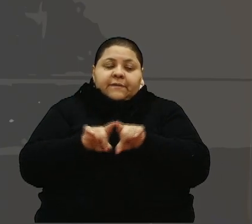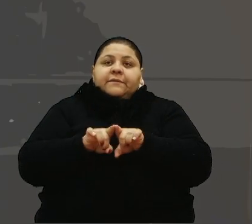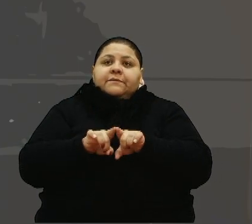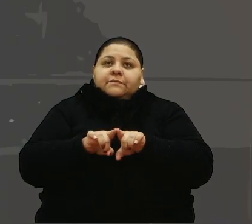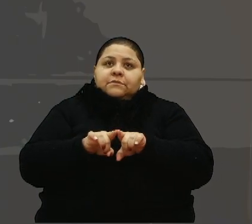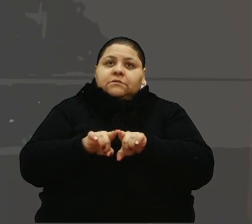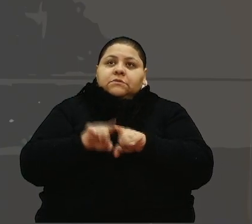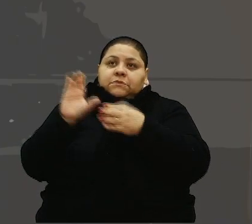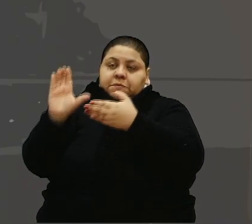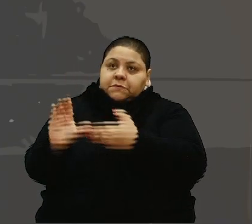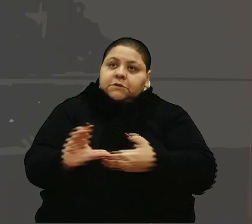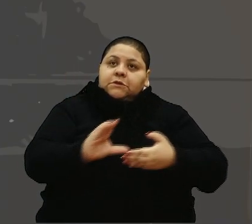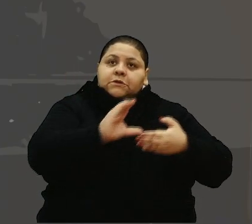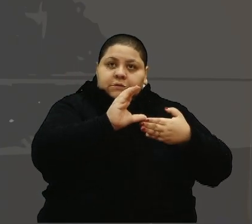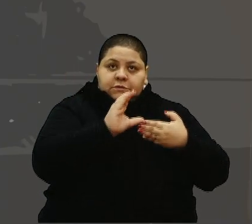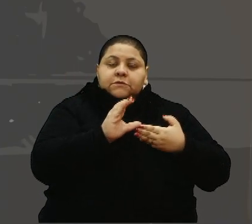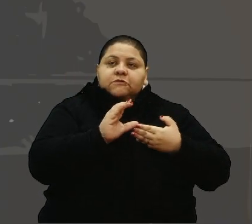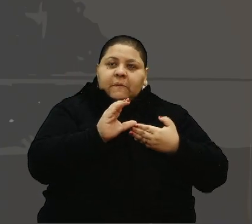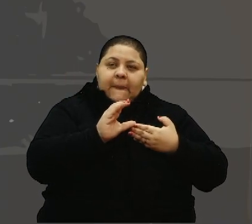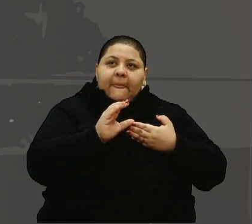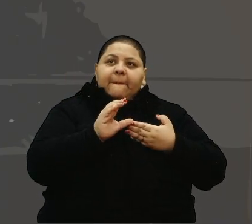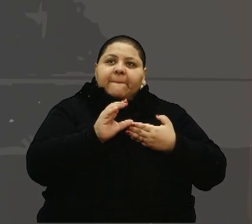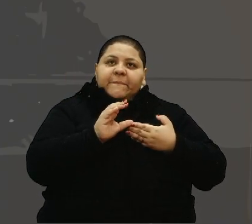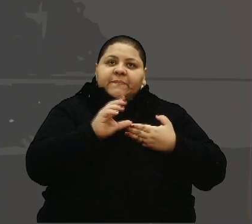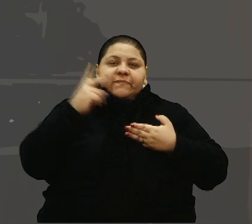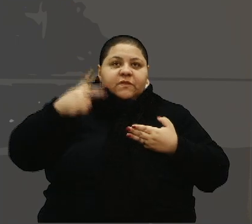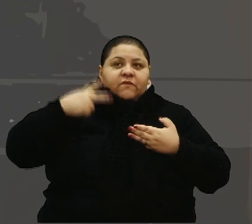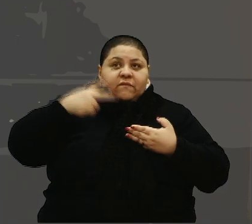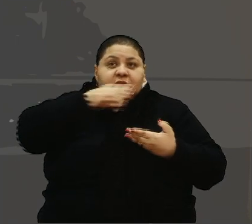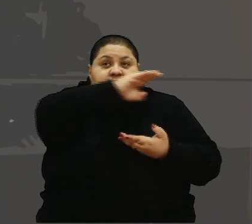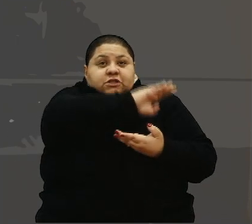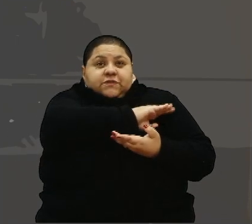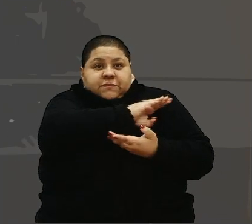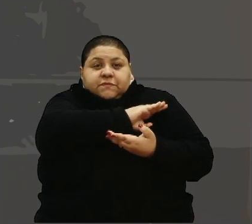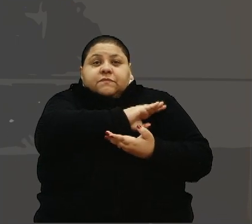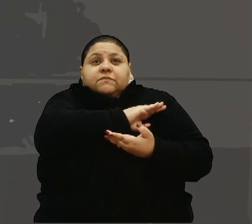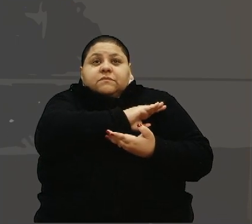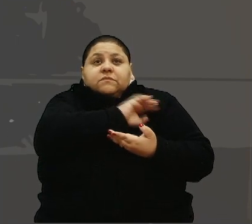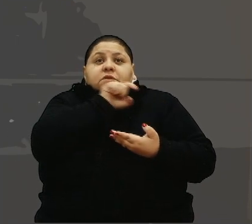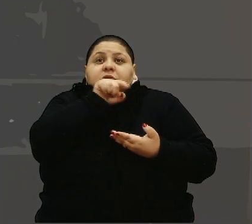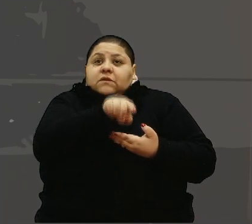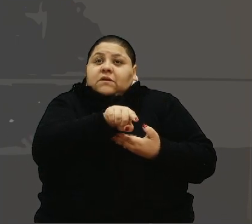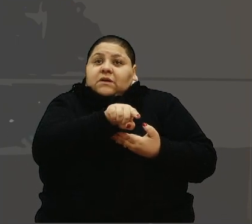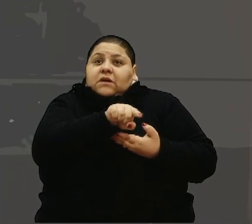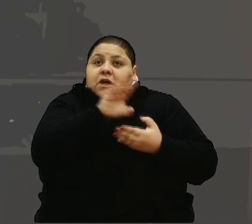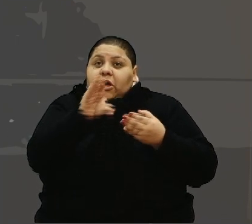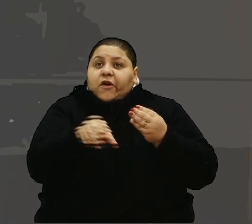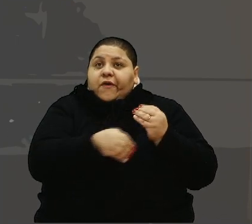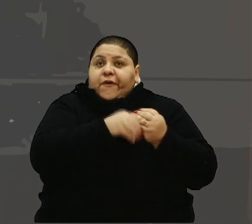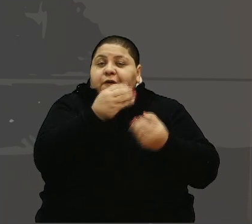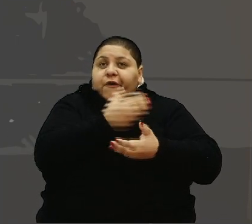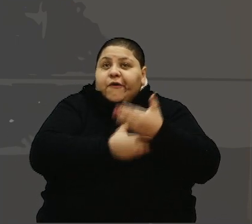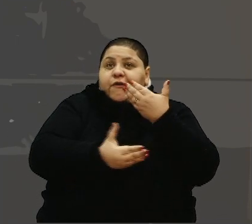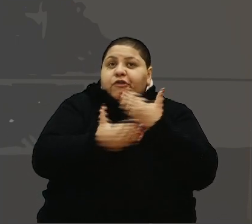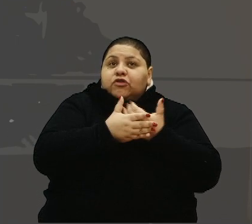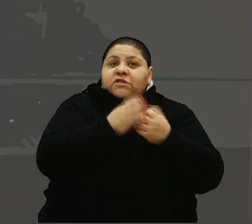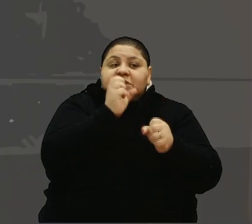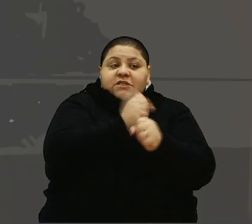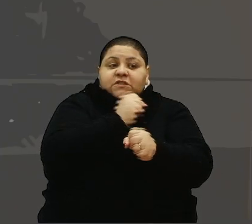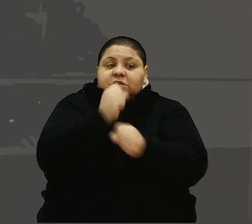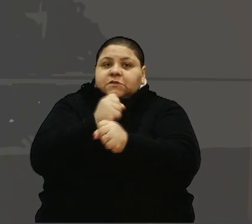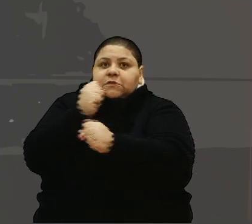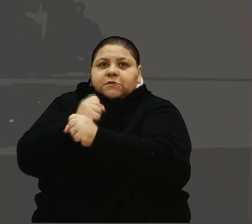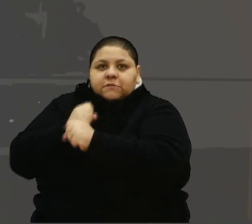No subsídio, vereador Ramon, está incorporada todas as obras